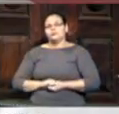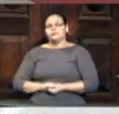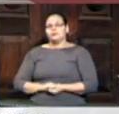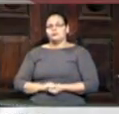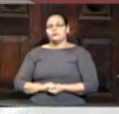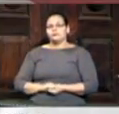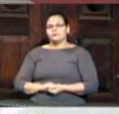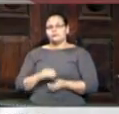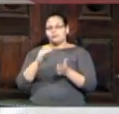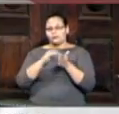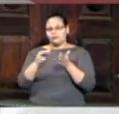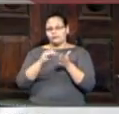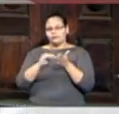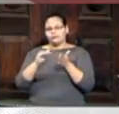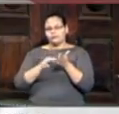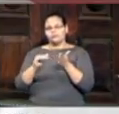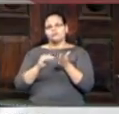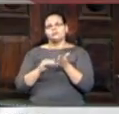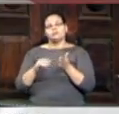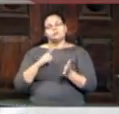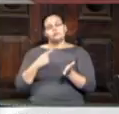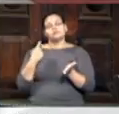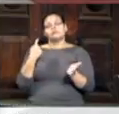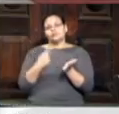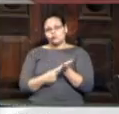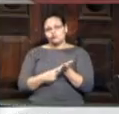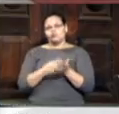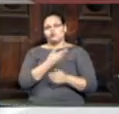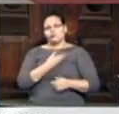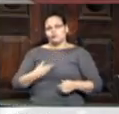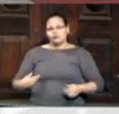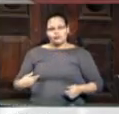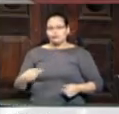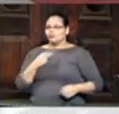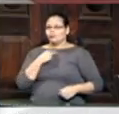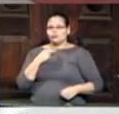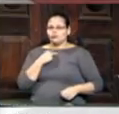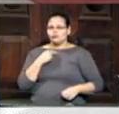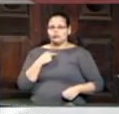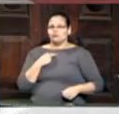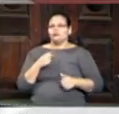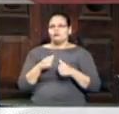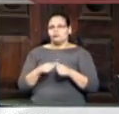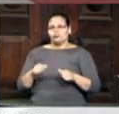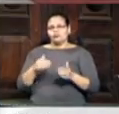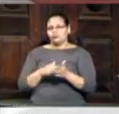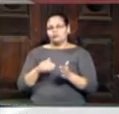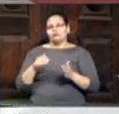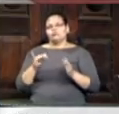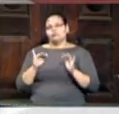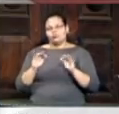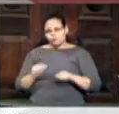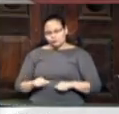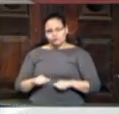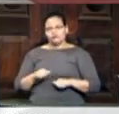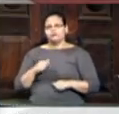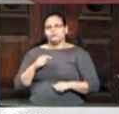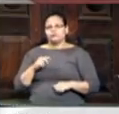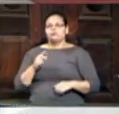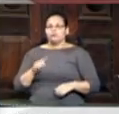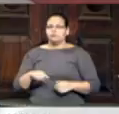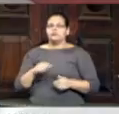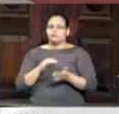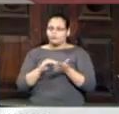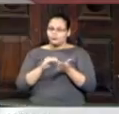A nossa secretária tem um compromisso com o governador e não vai poder ficar até o final da sessão. E já digo, secretária,